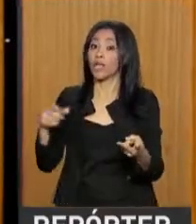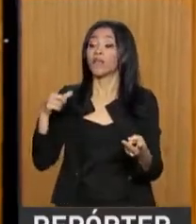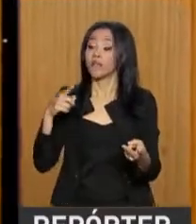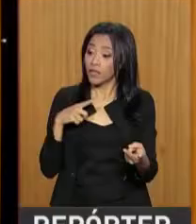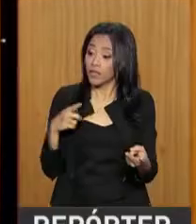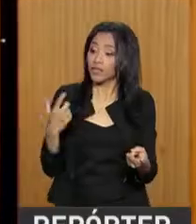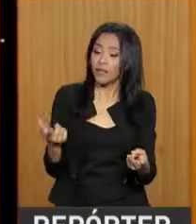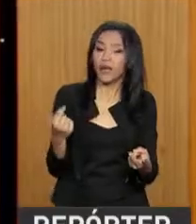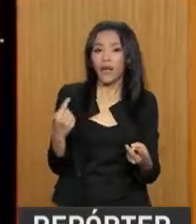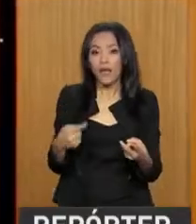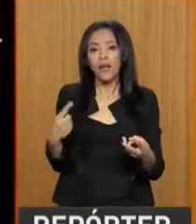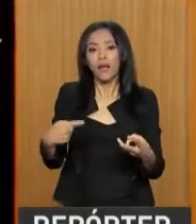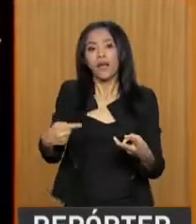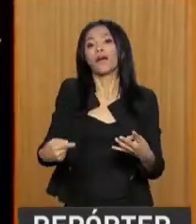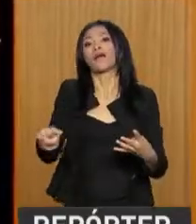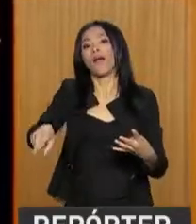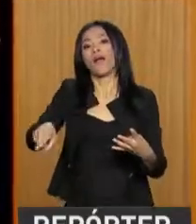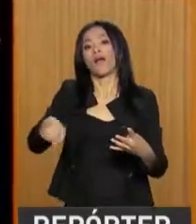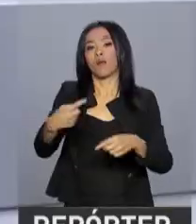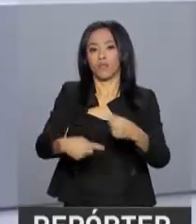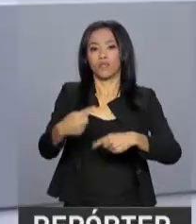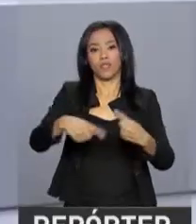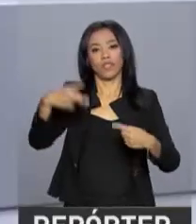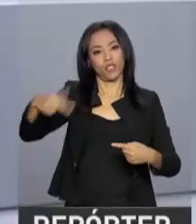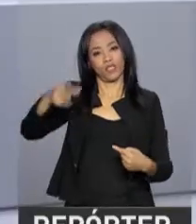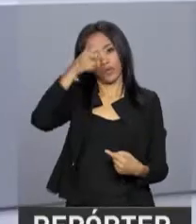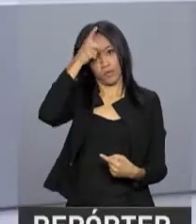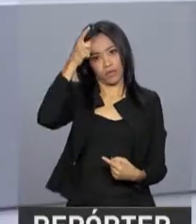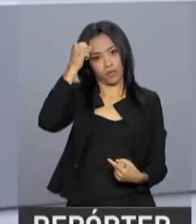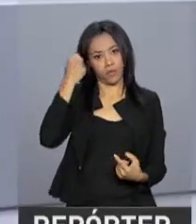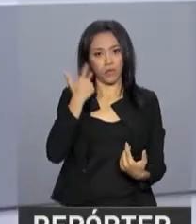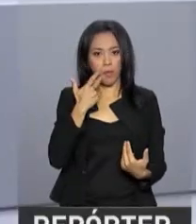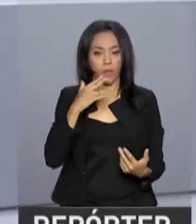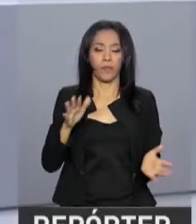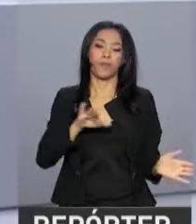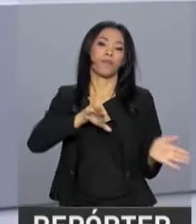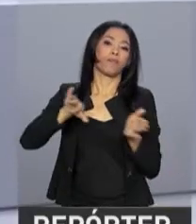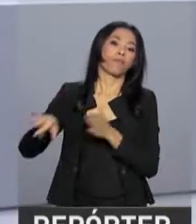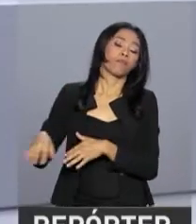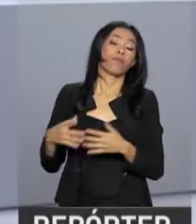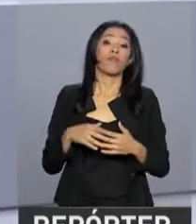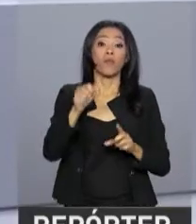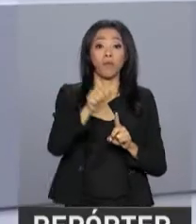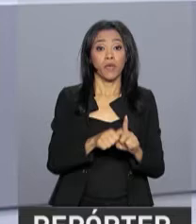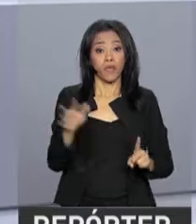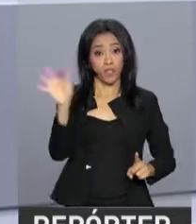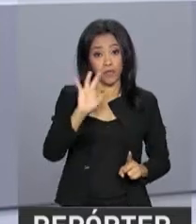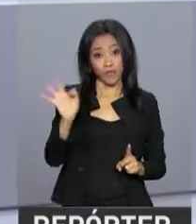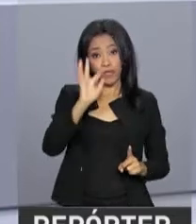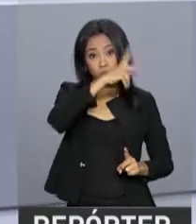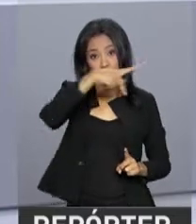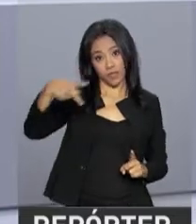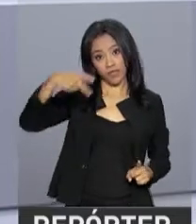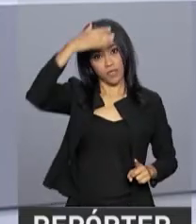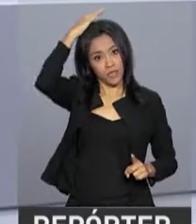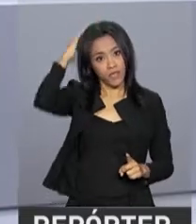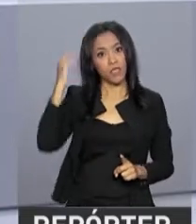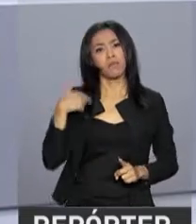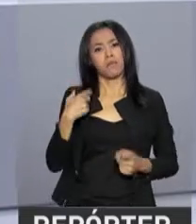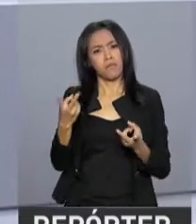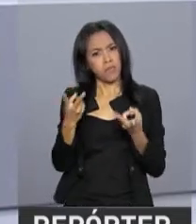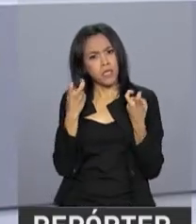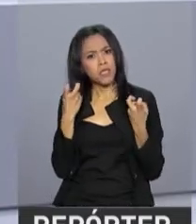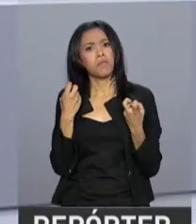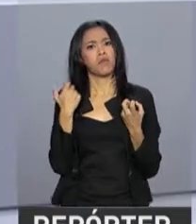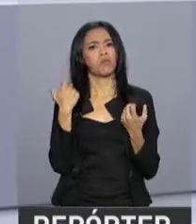aí começa a desenvolver a política normal. Em fevereiro, o presidente Michel Temer reconheceu a situação de